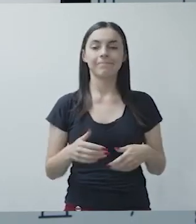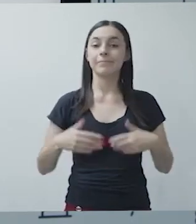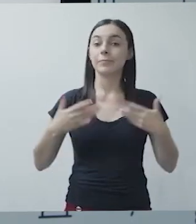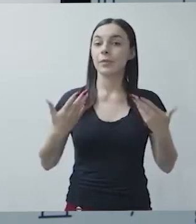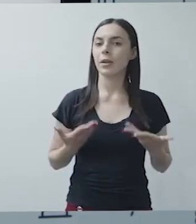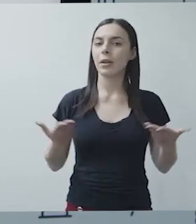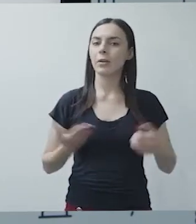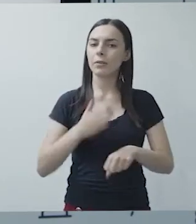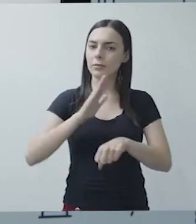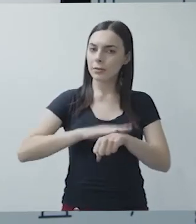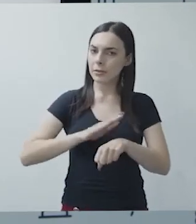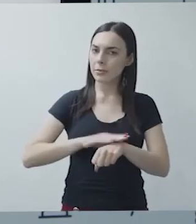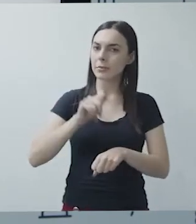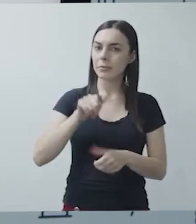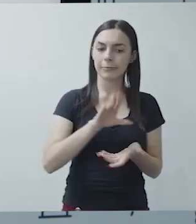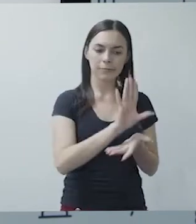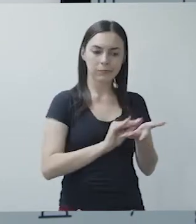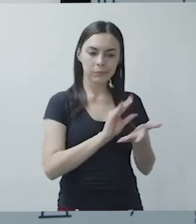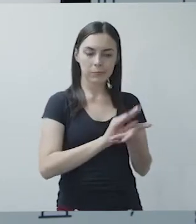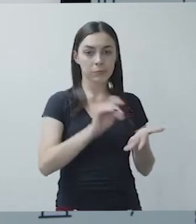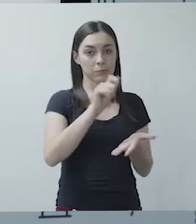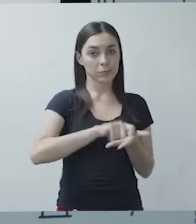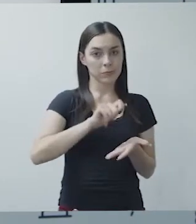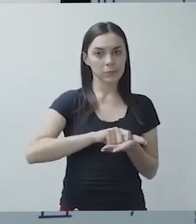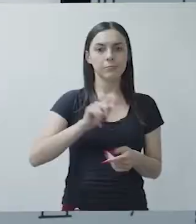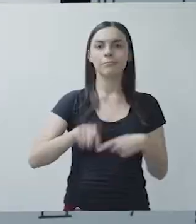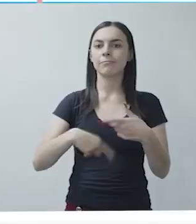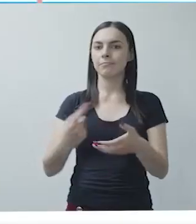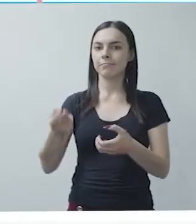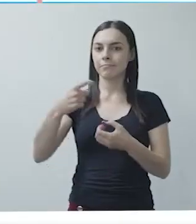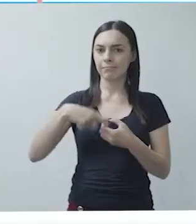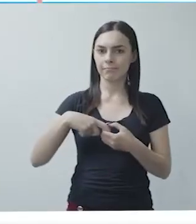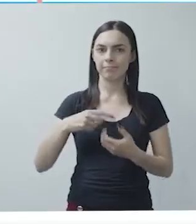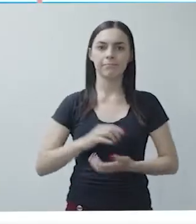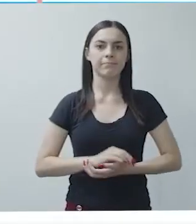Então, eu vou dar um tempo para vocês fazerem esse registro e eu já retorno.